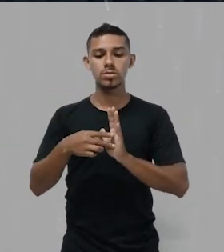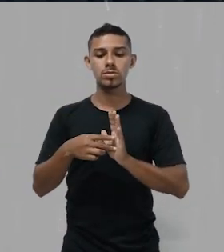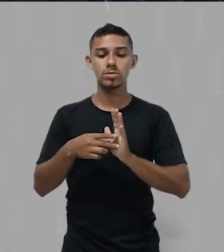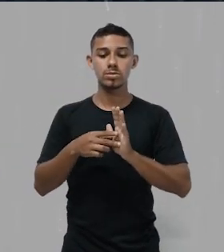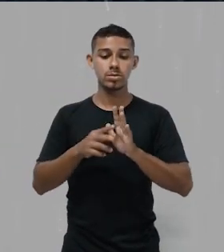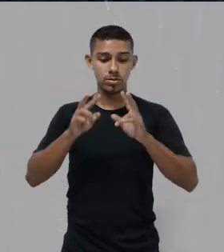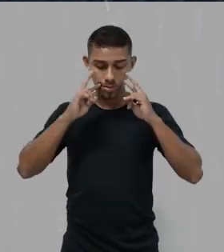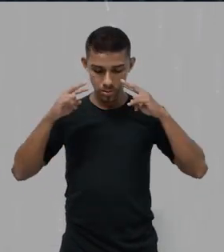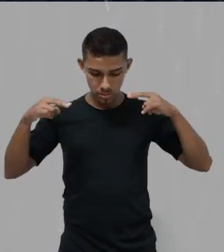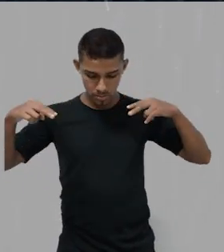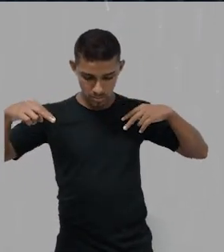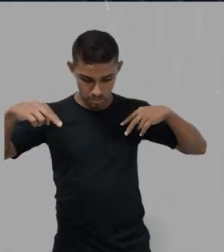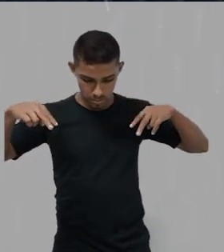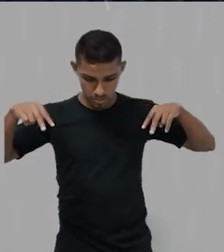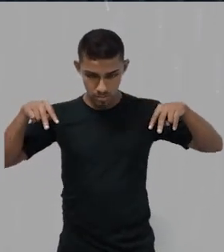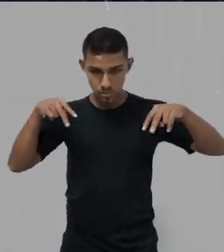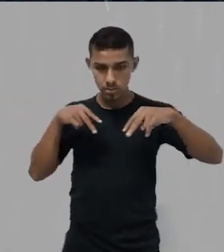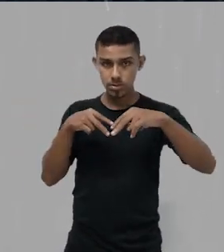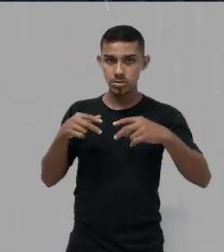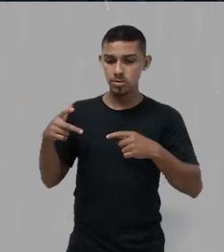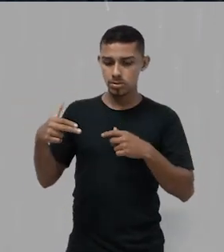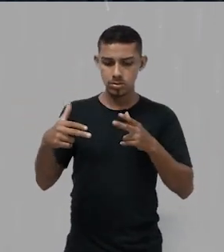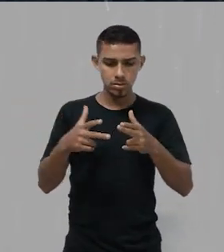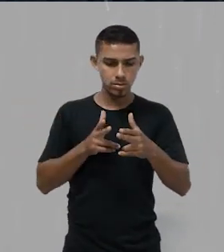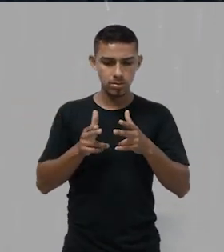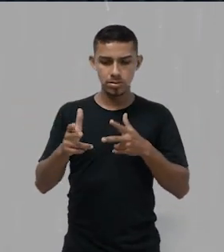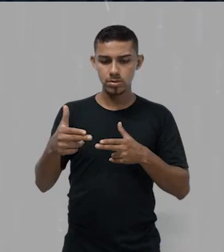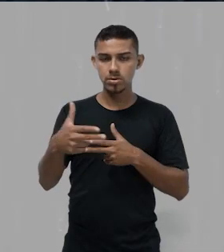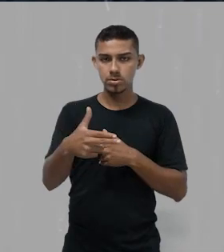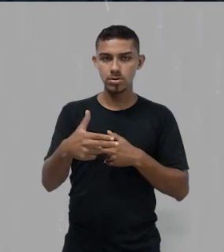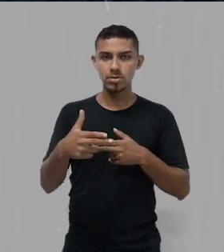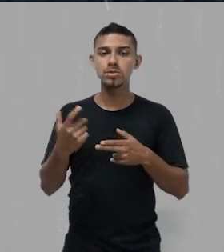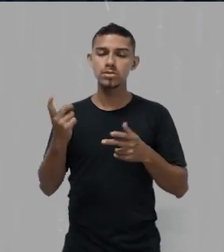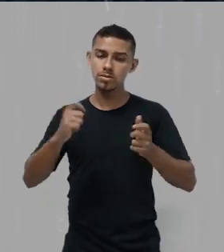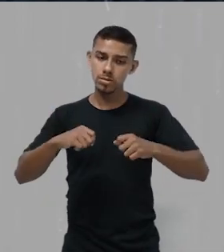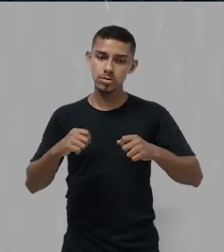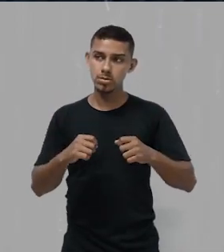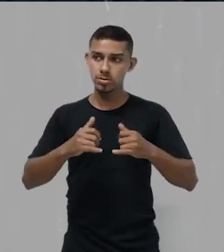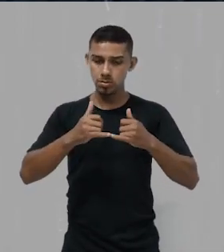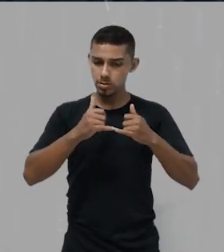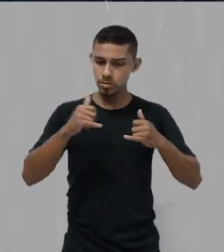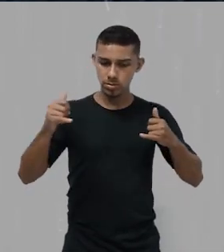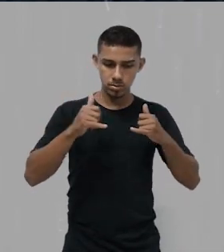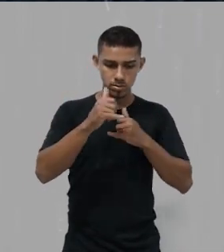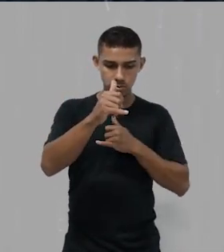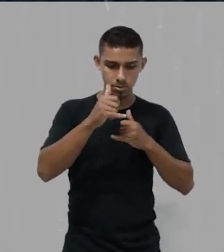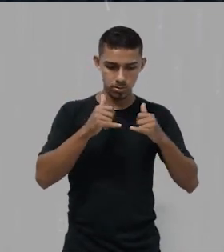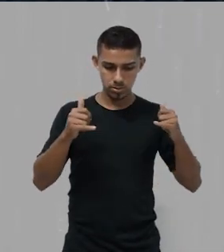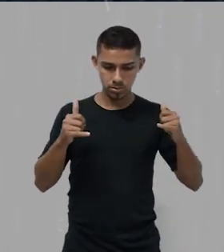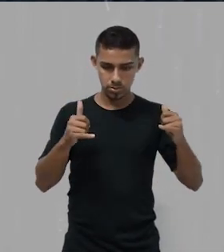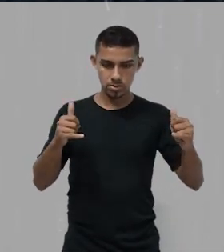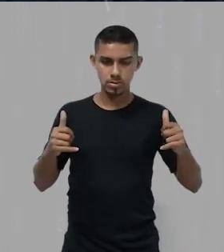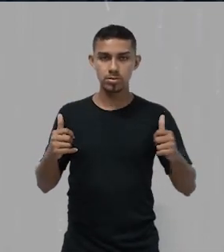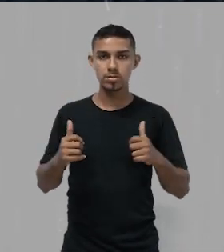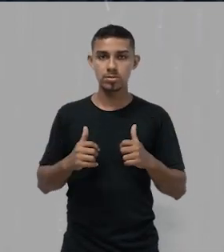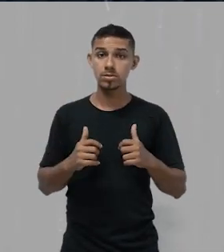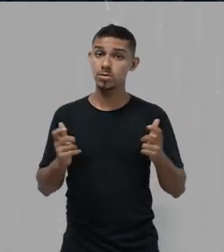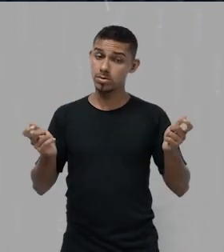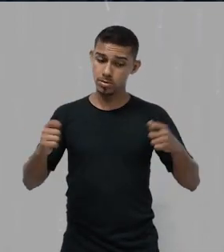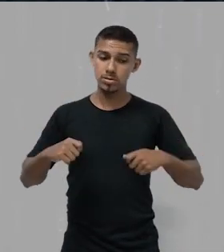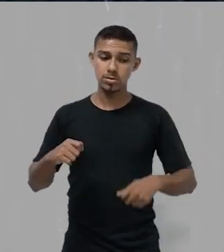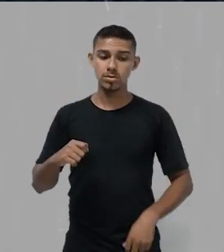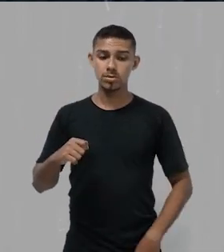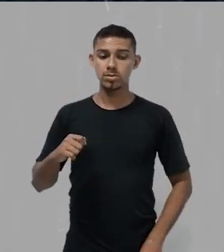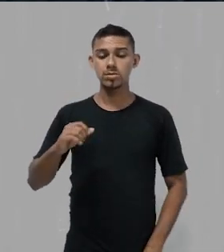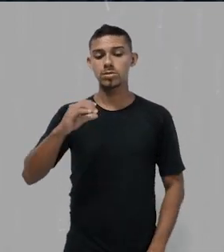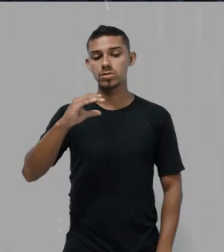objeto em todos os ângulos, ou então recorte só as partes dele. Essa ideia de linhas retas e acabar com as três dimensões é a